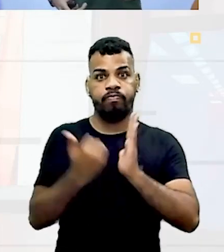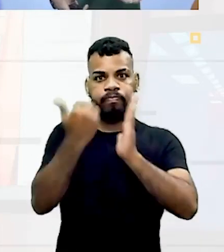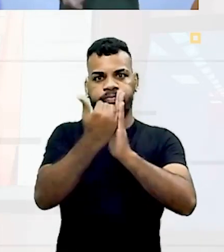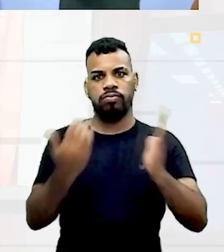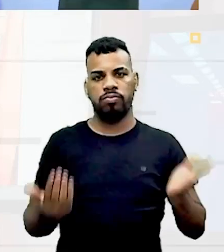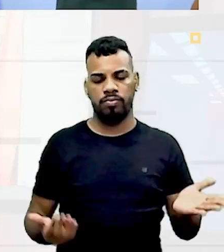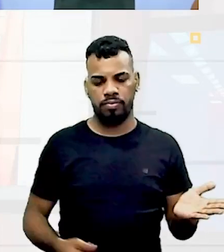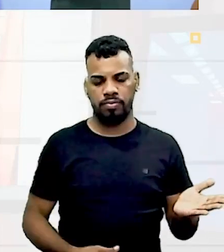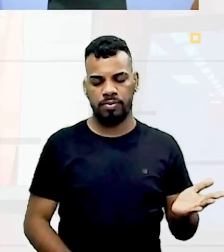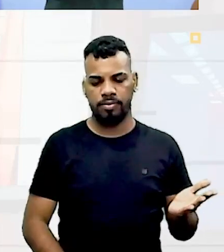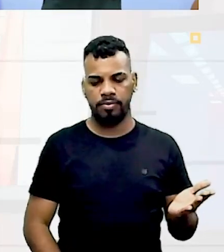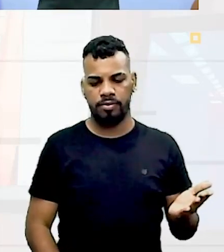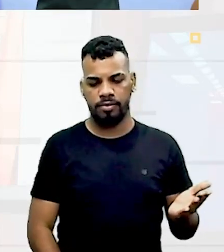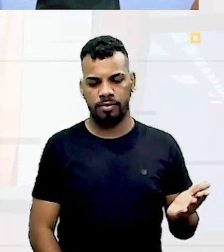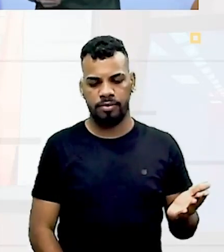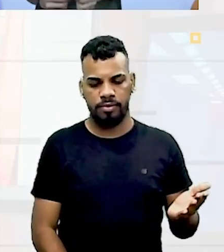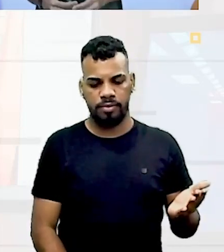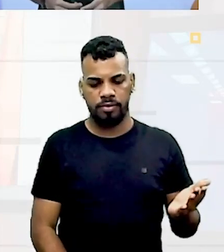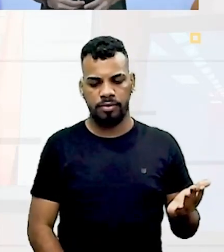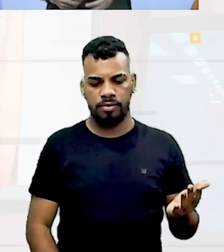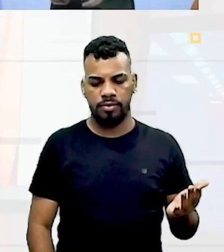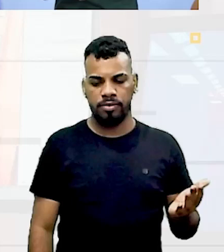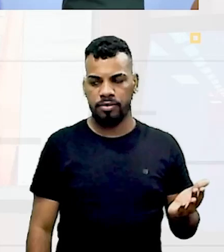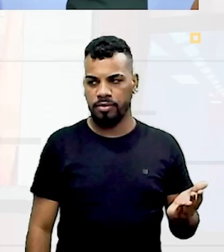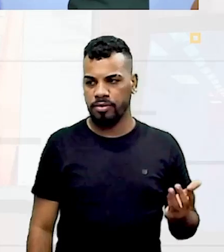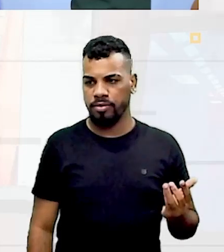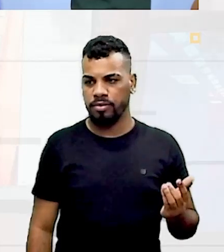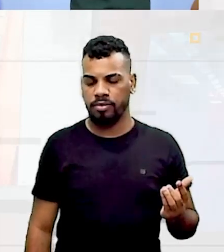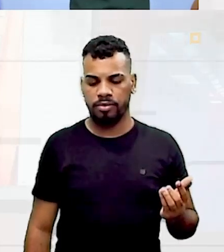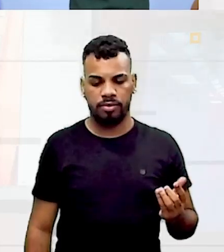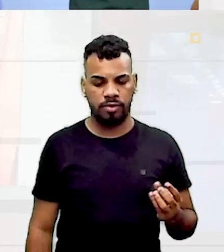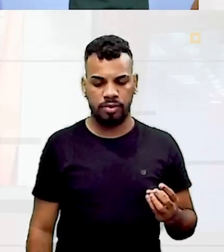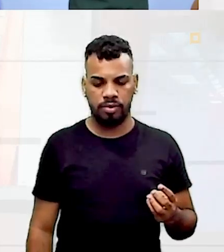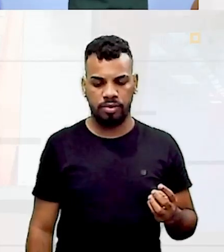exagero, que ele tem umas características